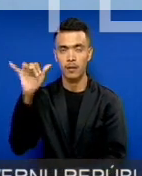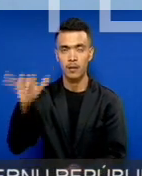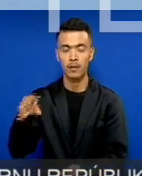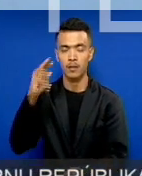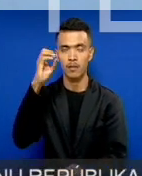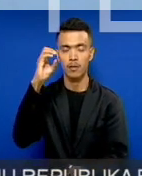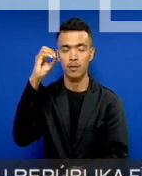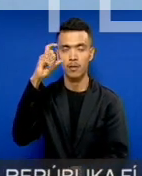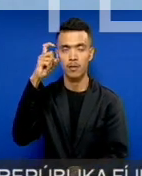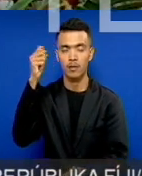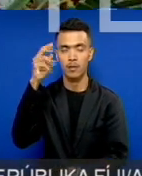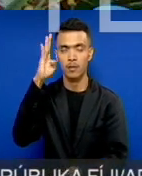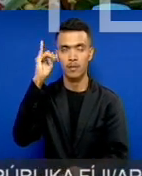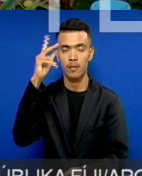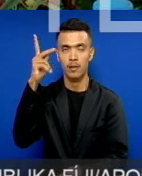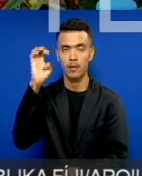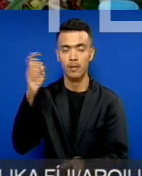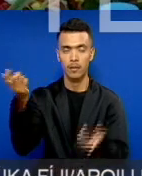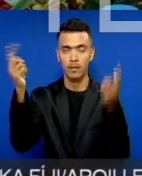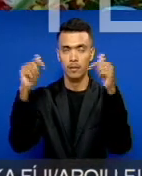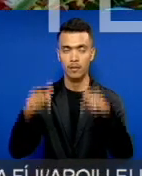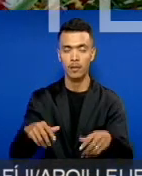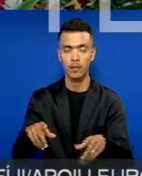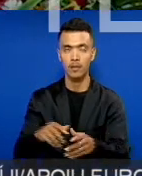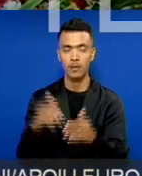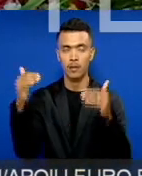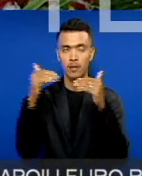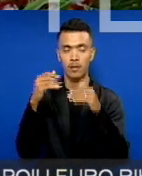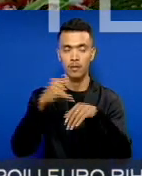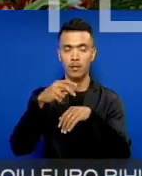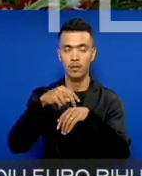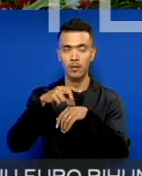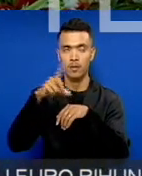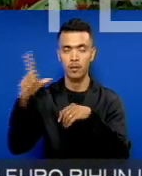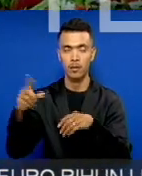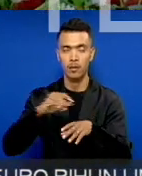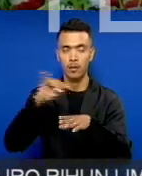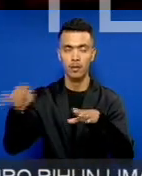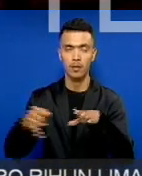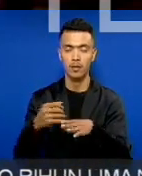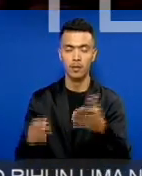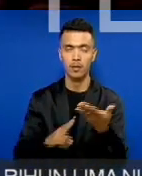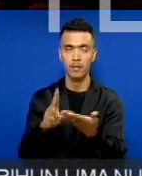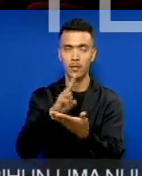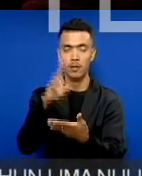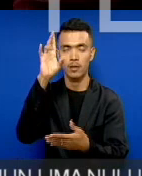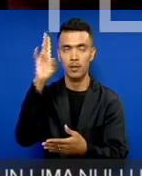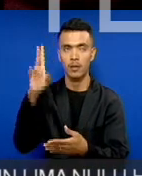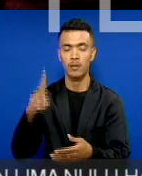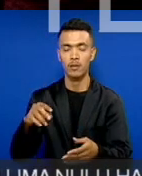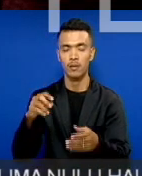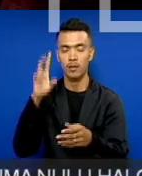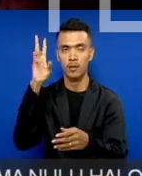iremos pela Maine, Portugal, Moçambique. Conferência Internacional de Itinerário em Rua Ronaldo Lourenço Lima, se envolvemos Universidade de Retorno Lourenço Nen